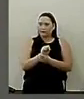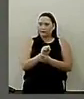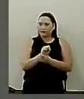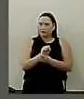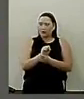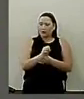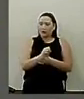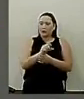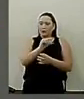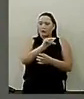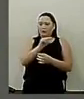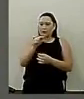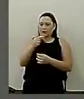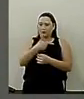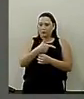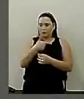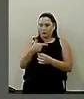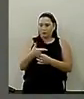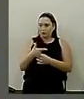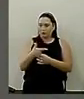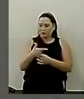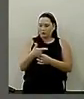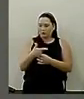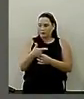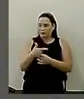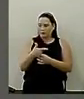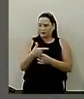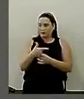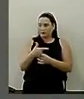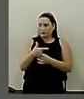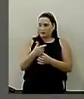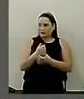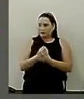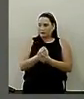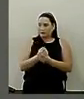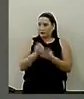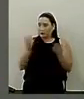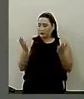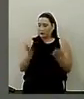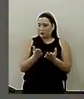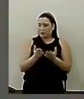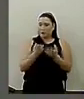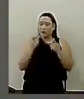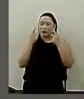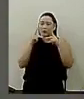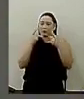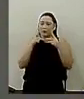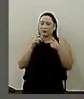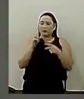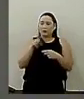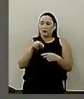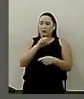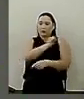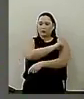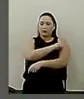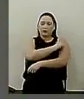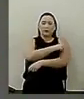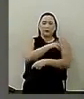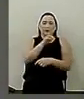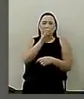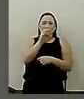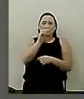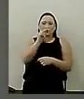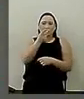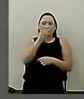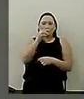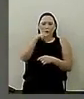a partir do verso 22. O pregador dessa noite era para ser o nosso irmão, o seminarista Rony, mas